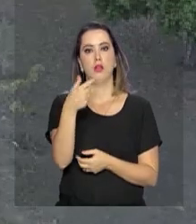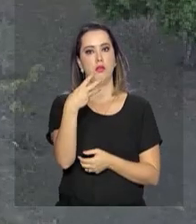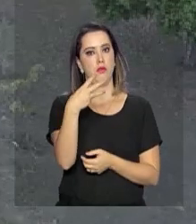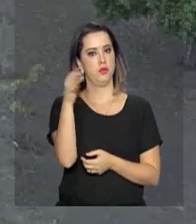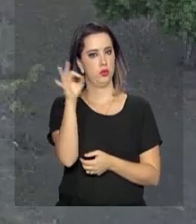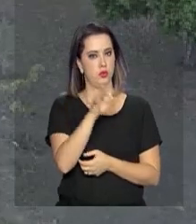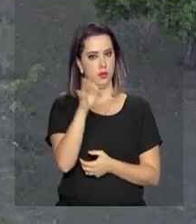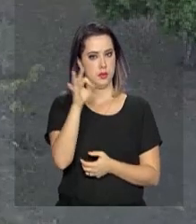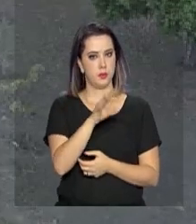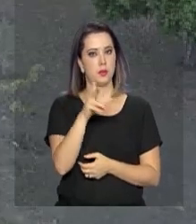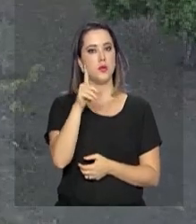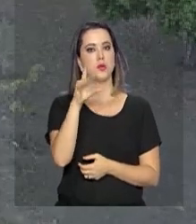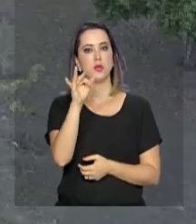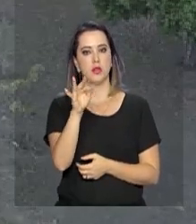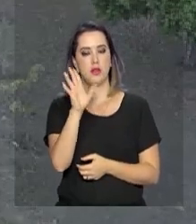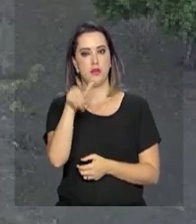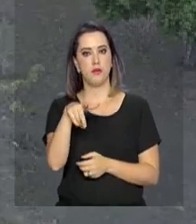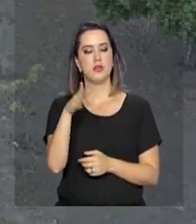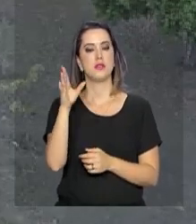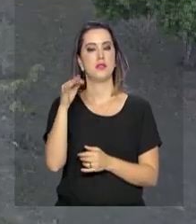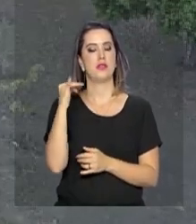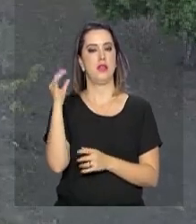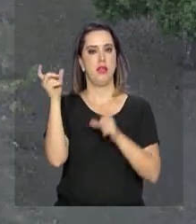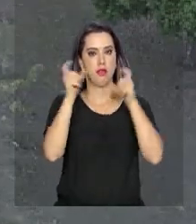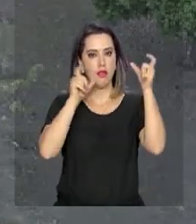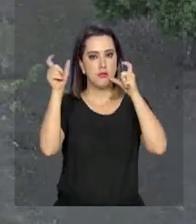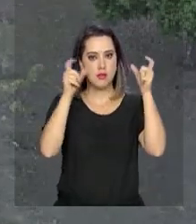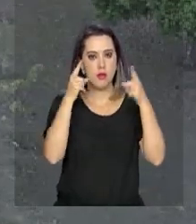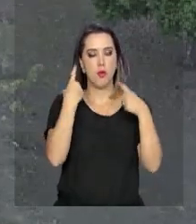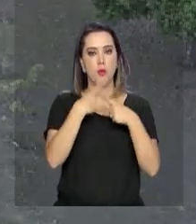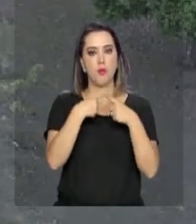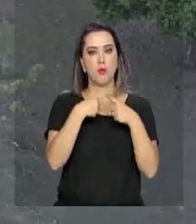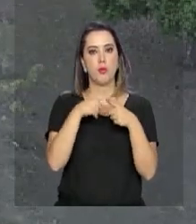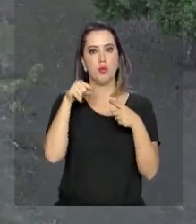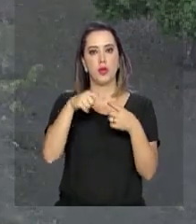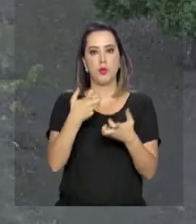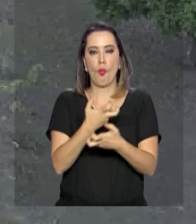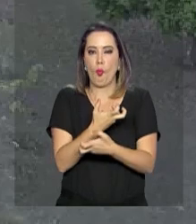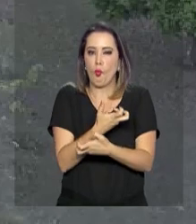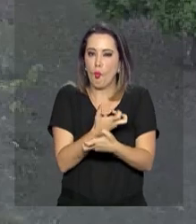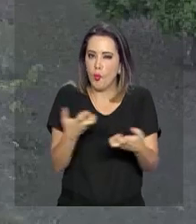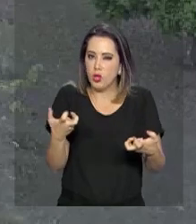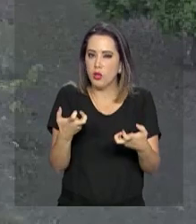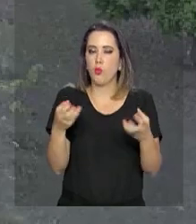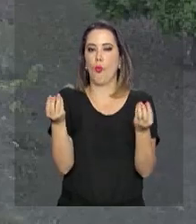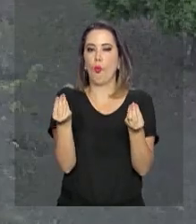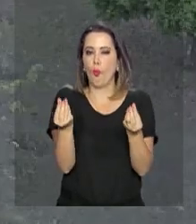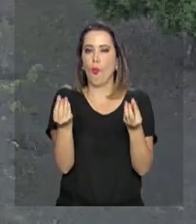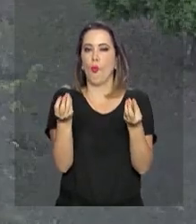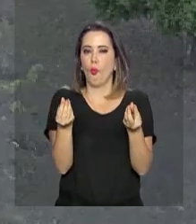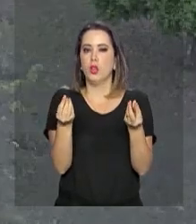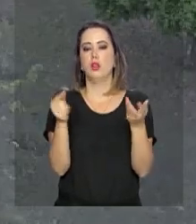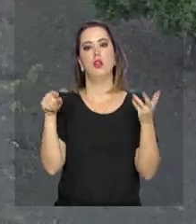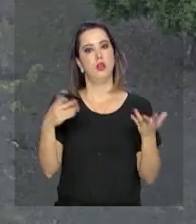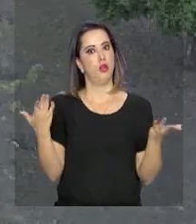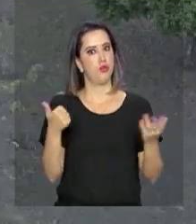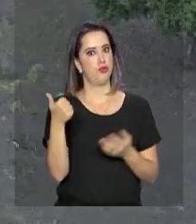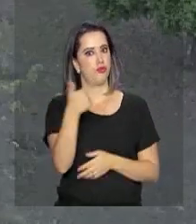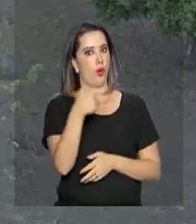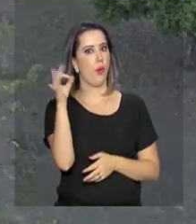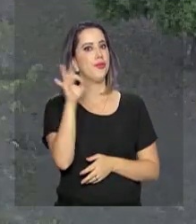o distrito federal está em estado de emergência por causa da baixa umidade que hoje durante a tarde chegou aos